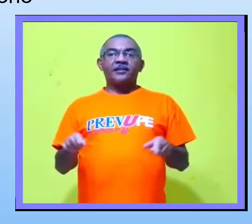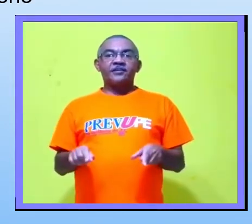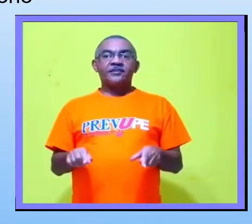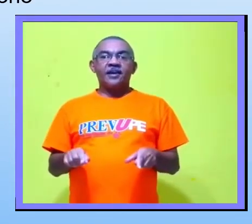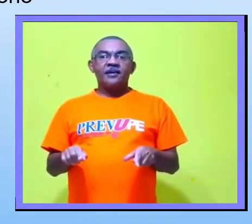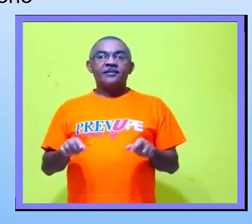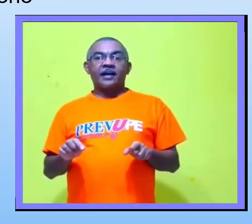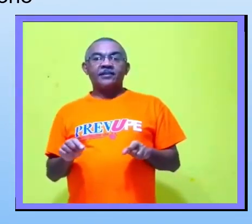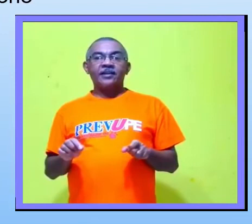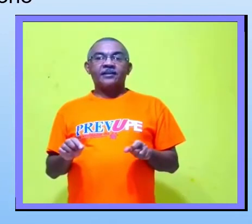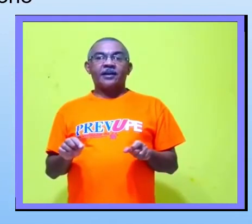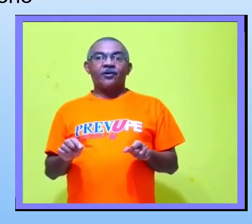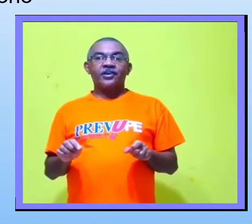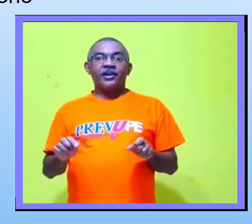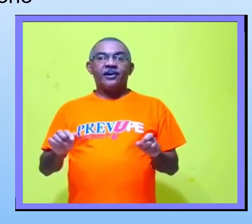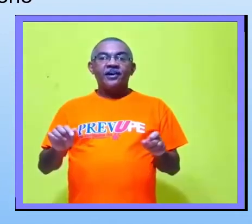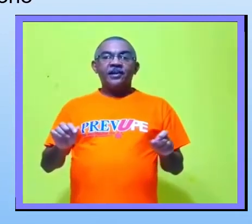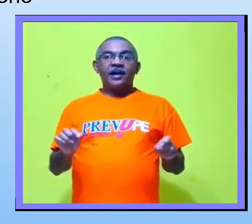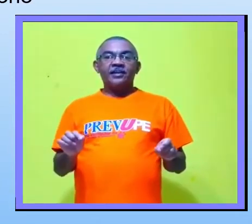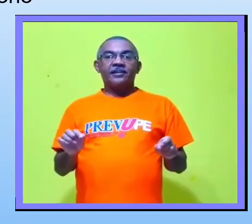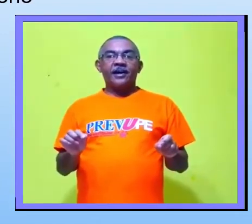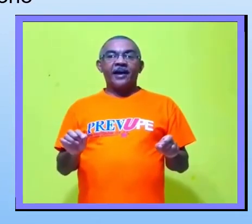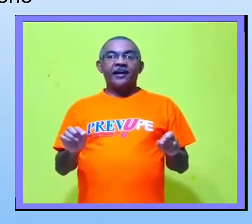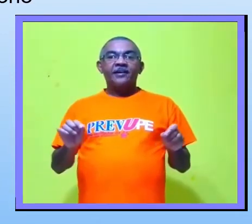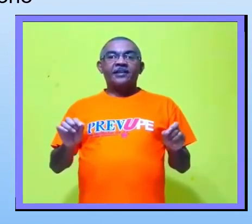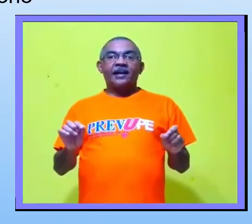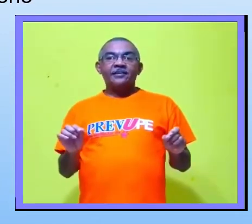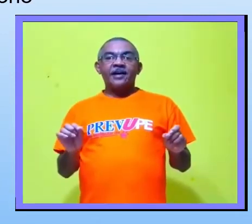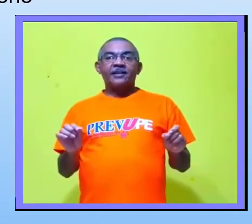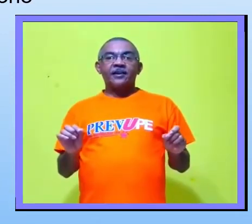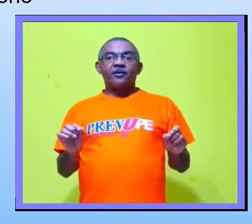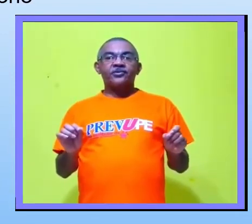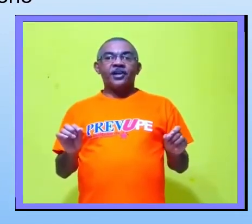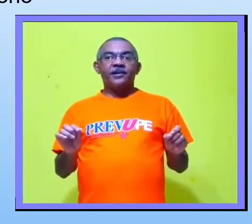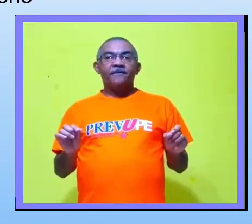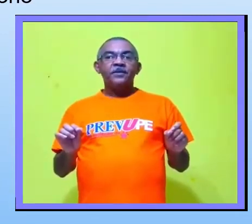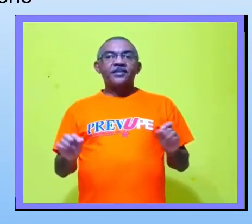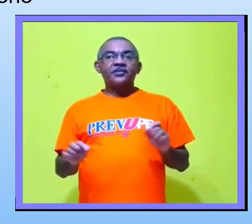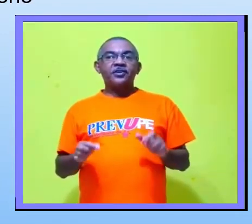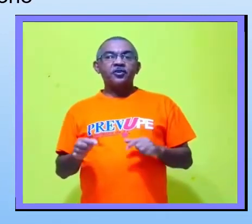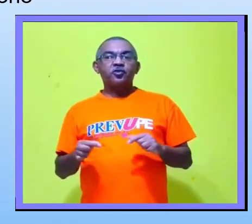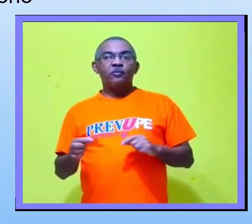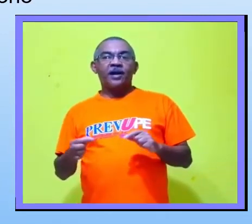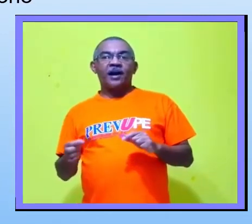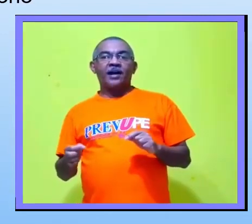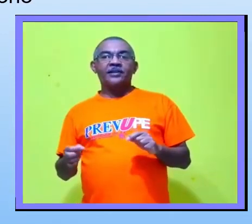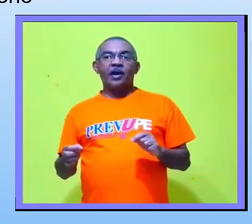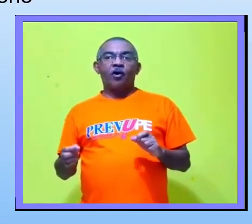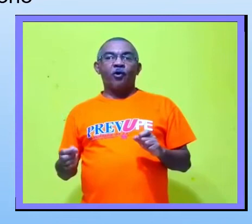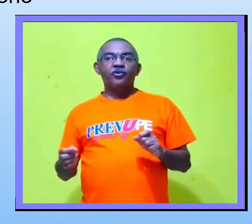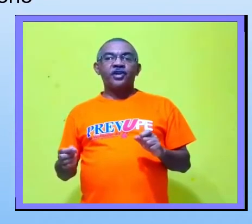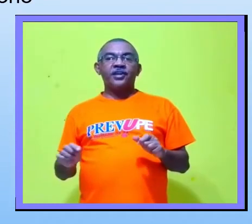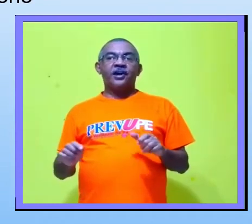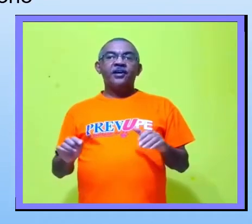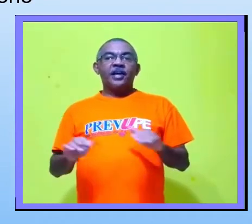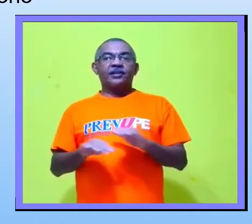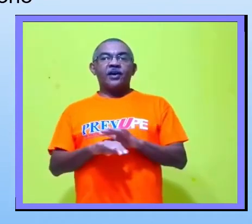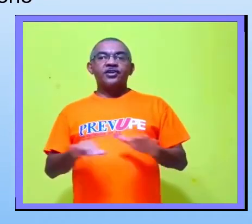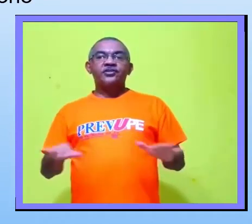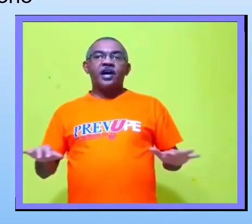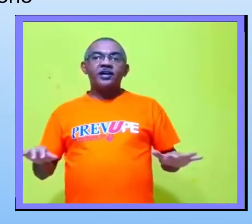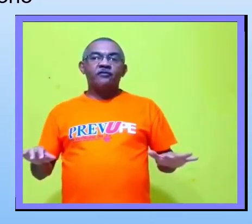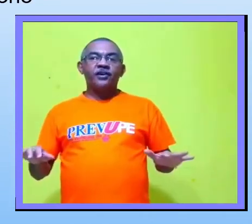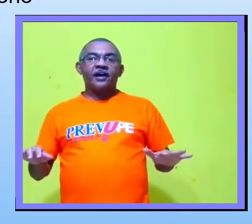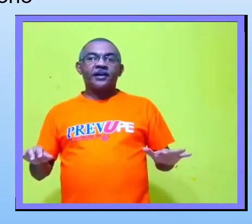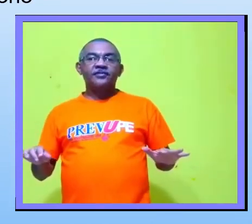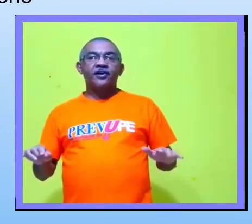Na letra C, trata de heterogênea. E na letra E, trata de heterogênea. Se a gente descobrir que a cadeia é homogênea, então a